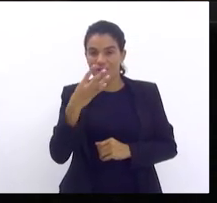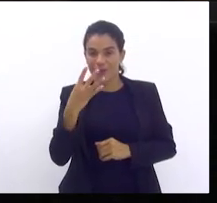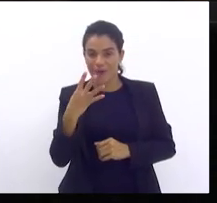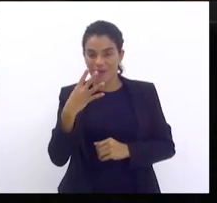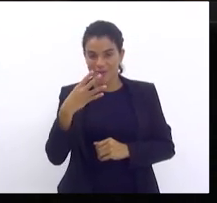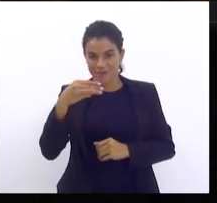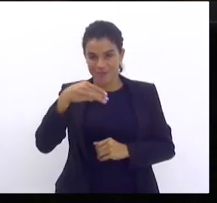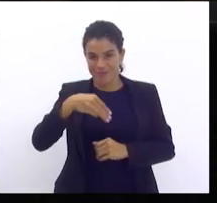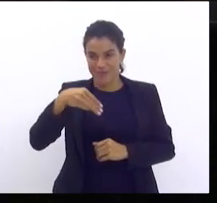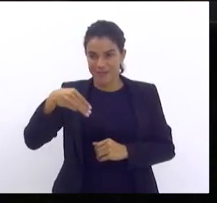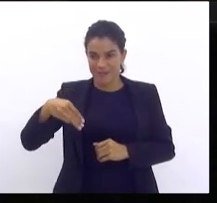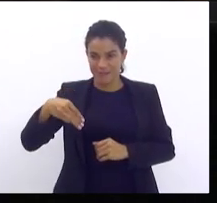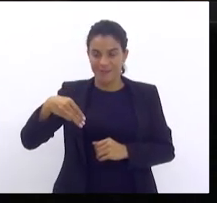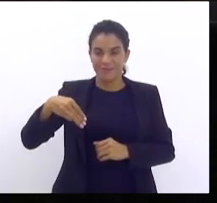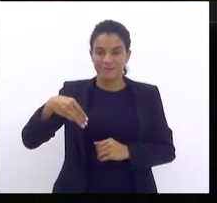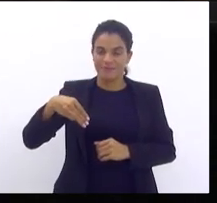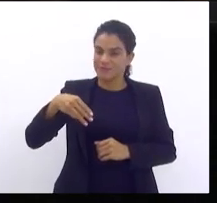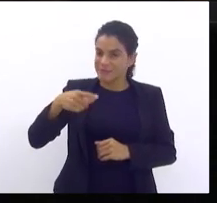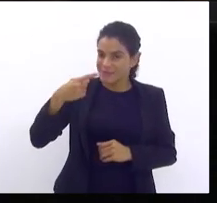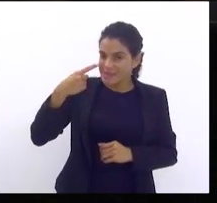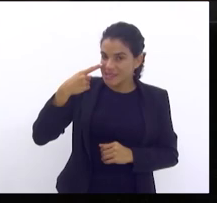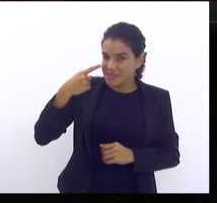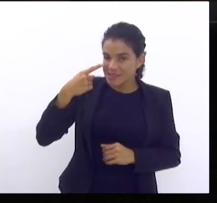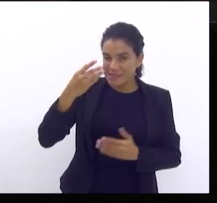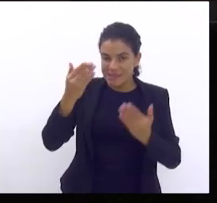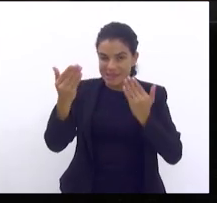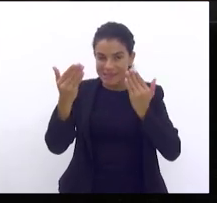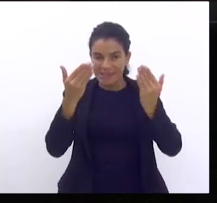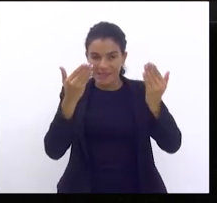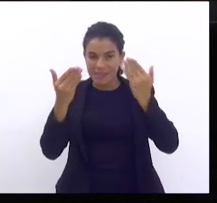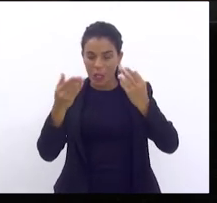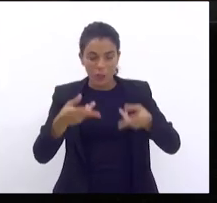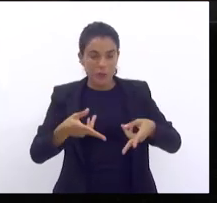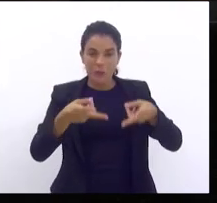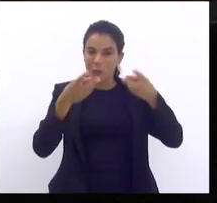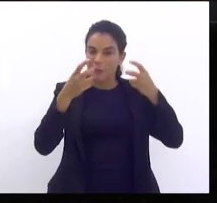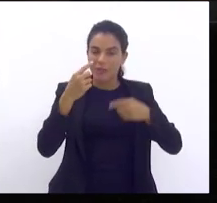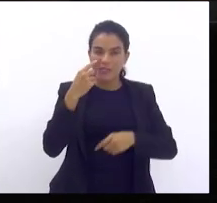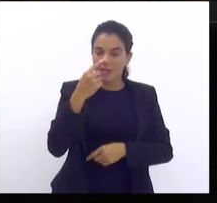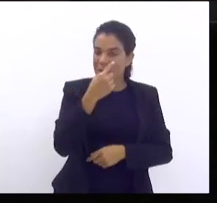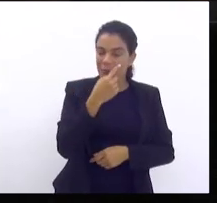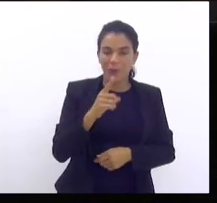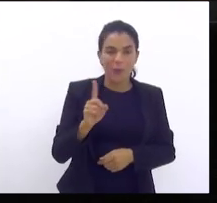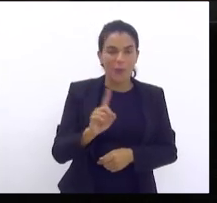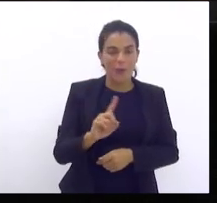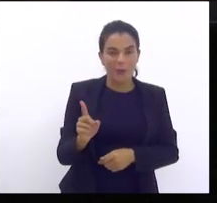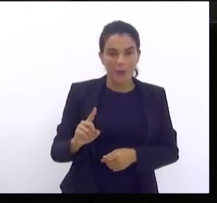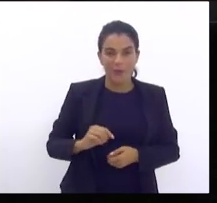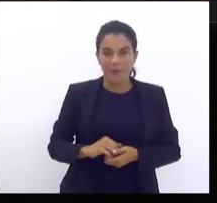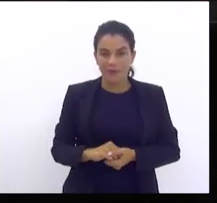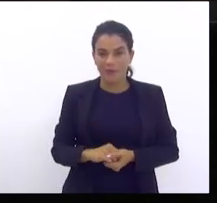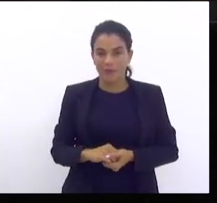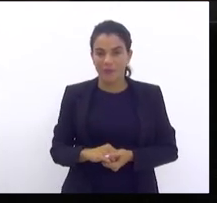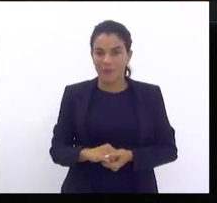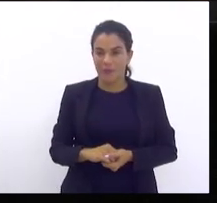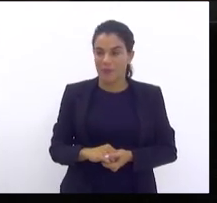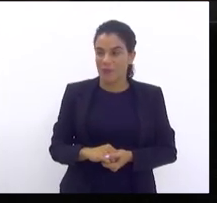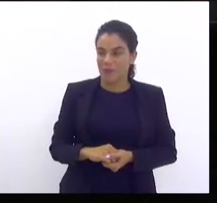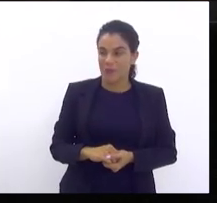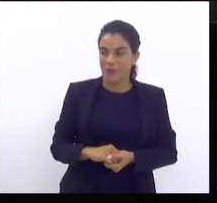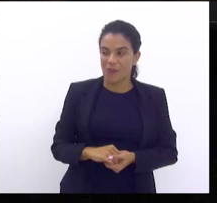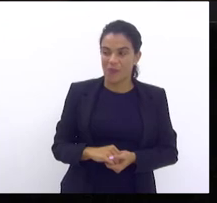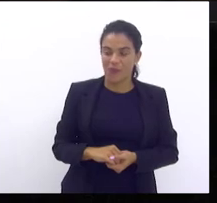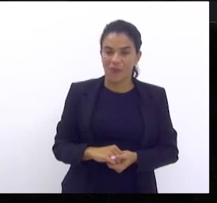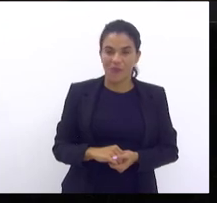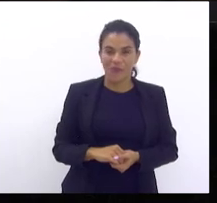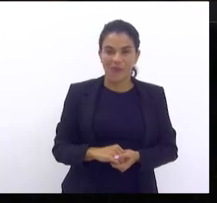MM se a gente tentar ver quase é imperceptível a olho no a ideia